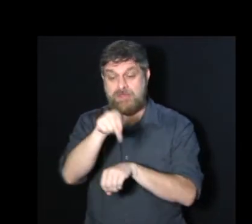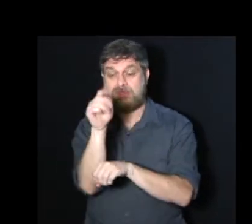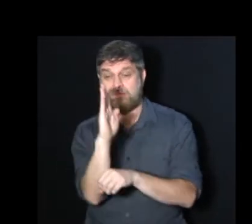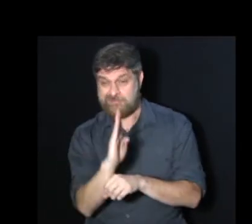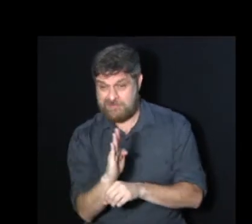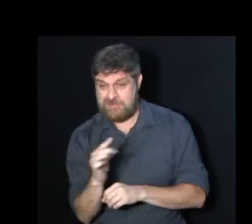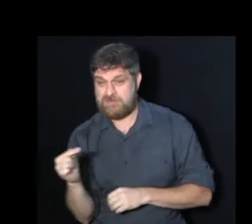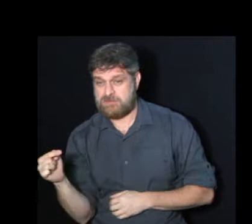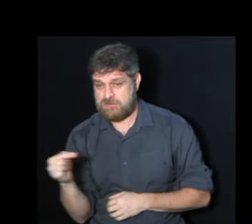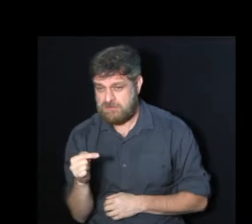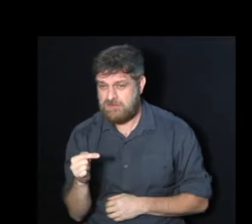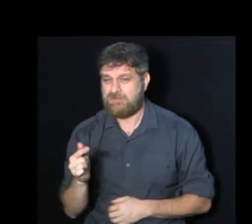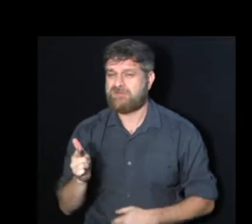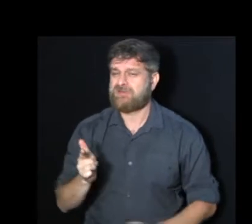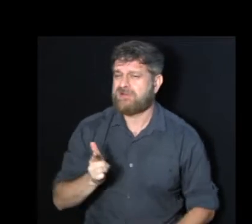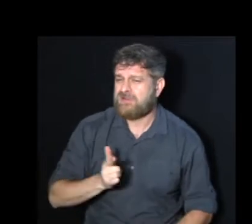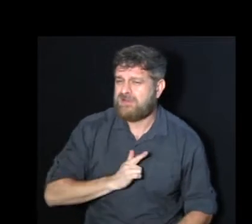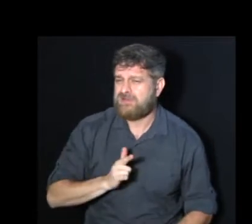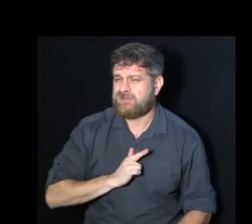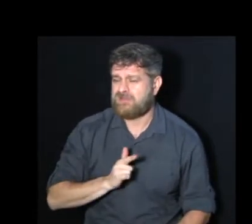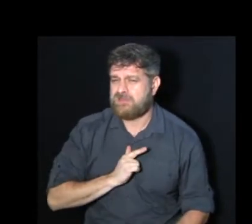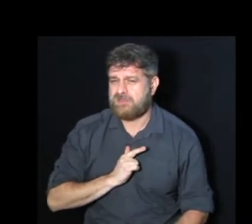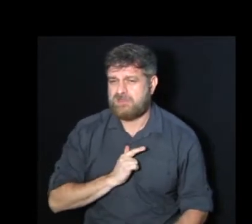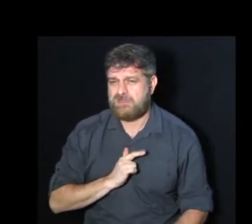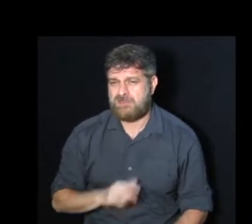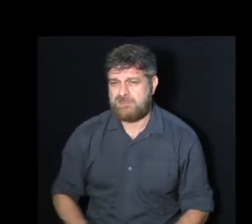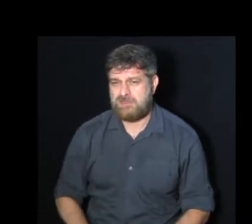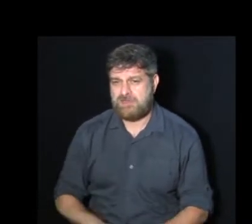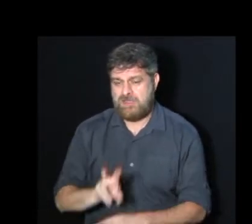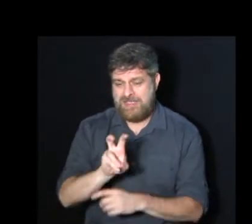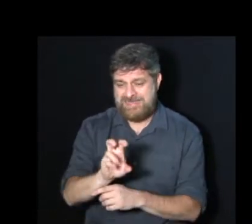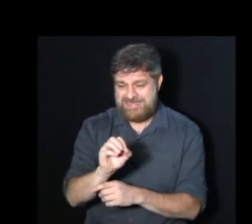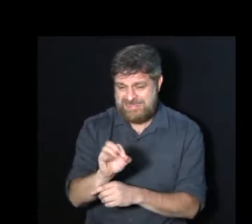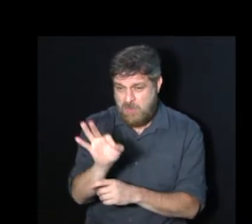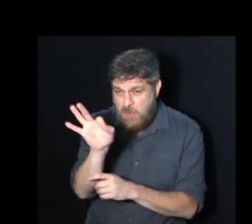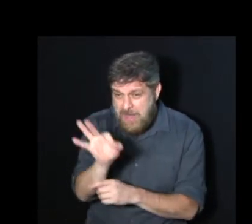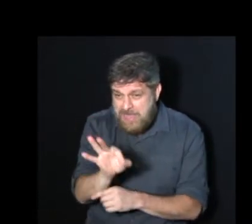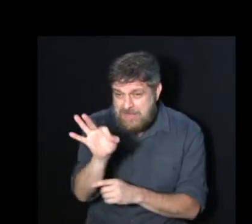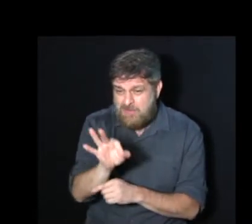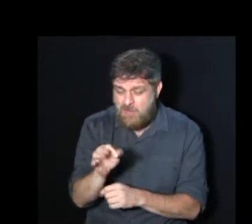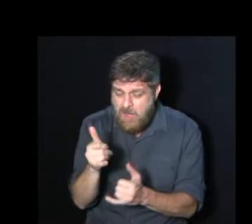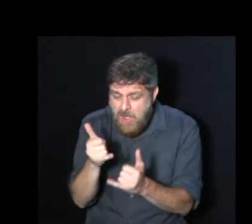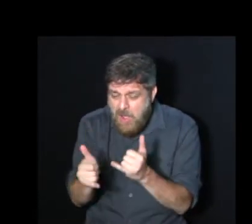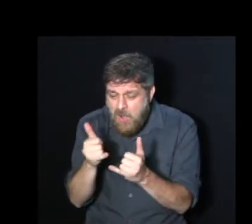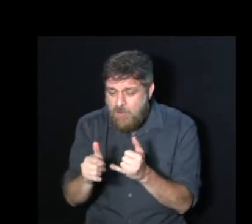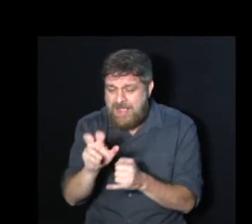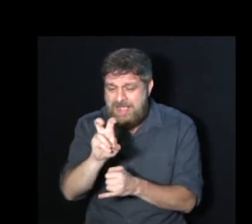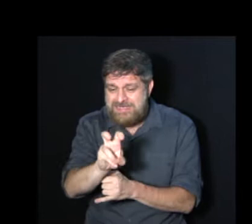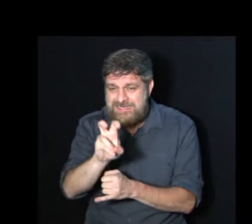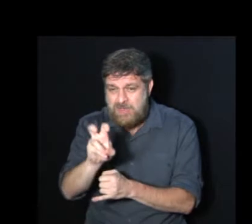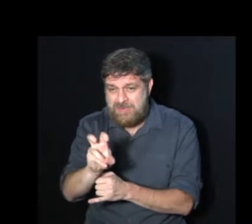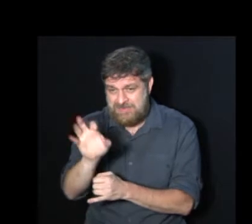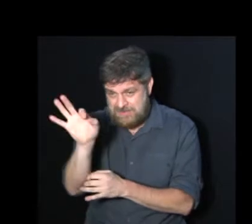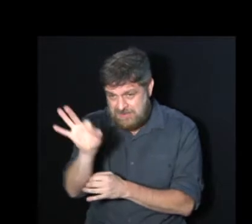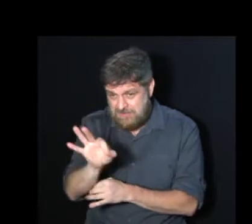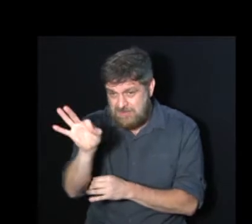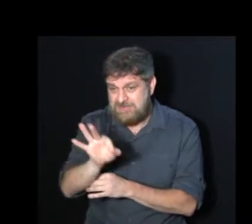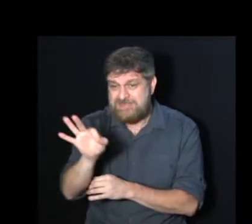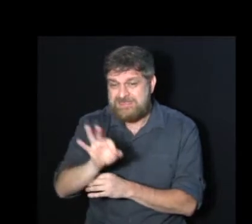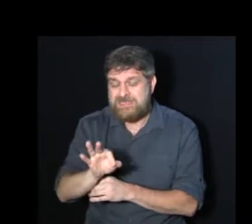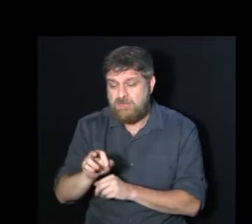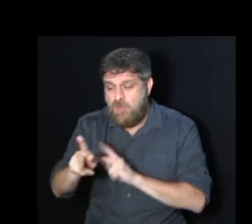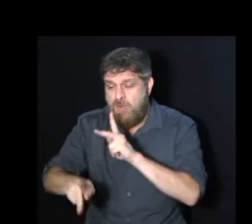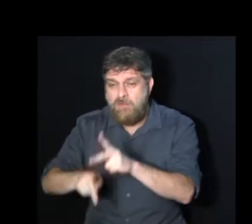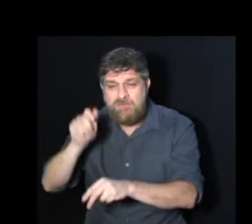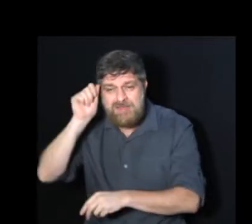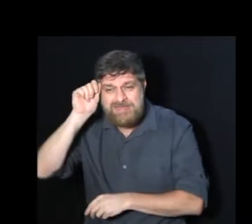um país onde temos mais de 50%, quase 55% já, né, de população negra,